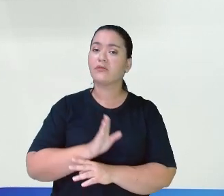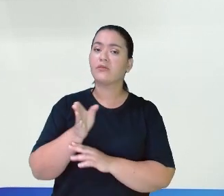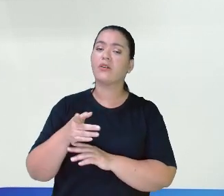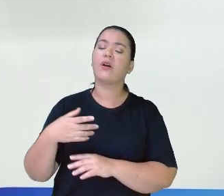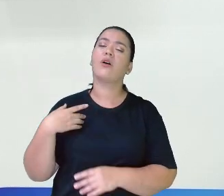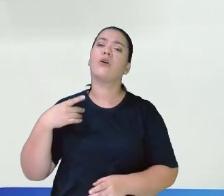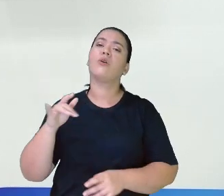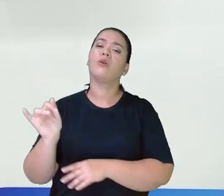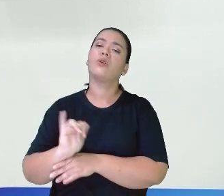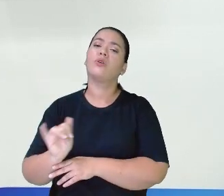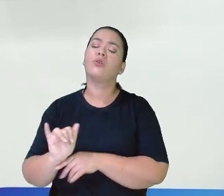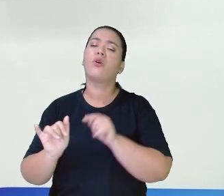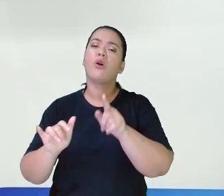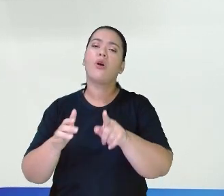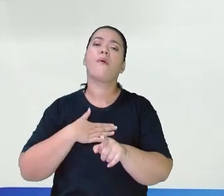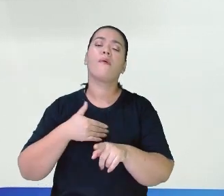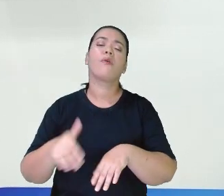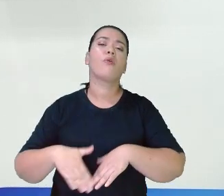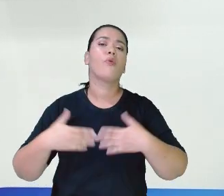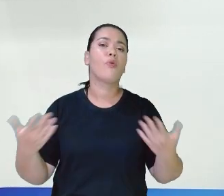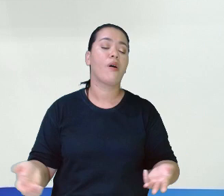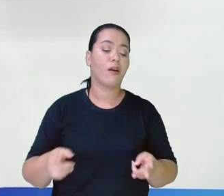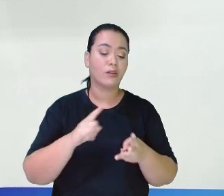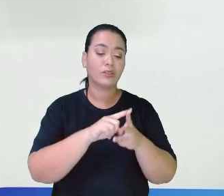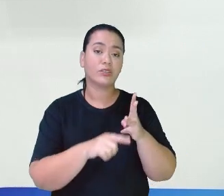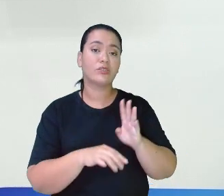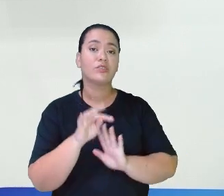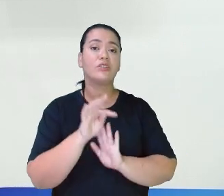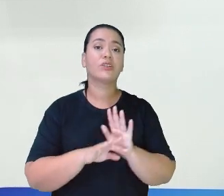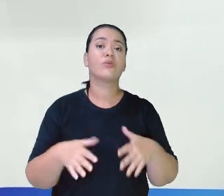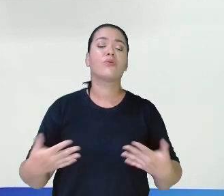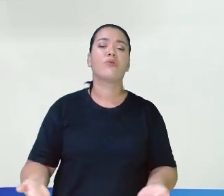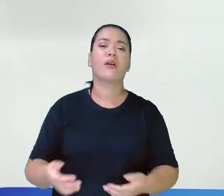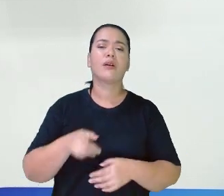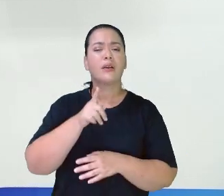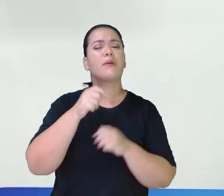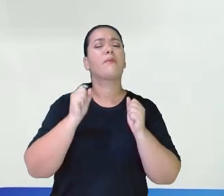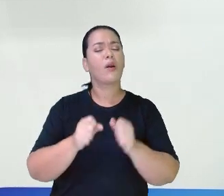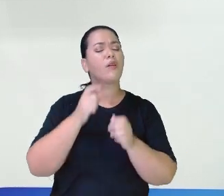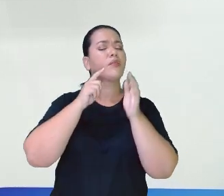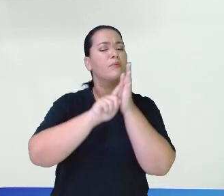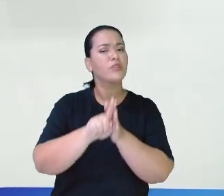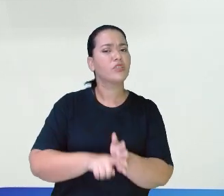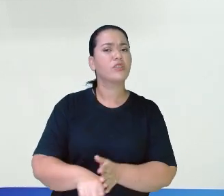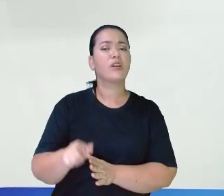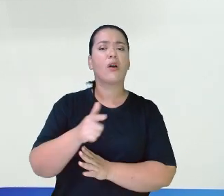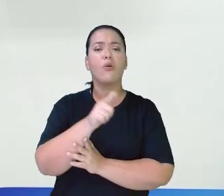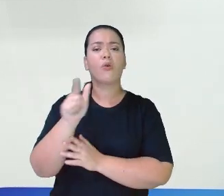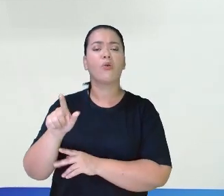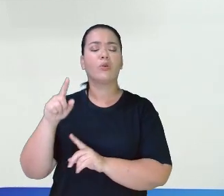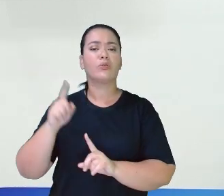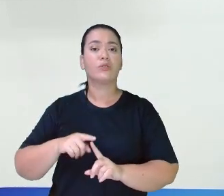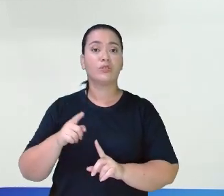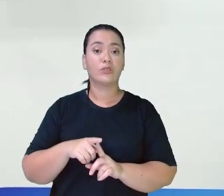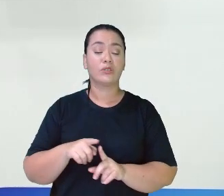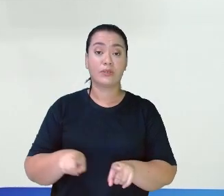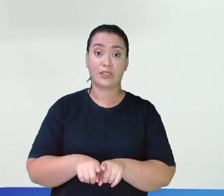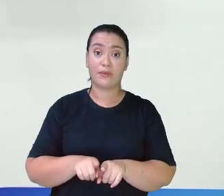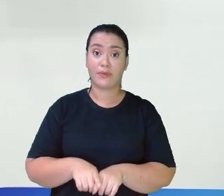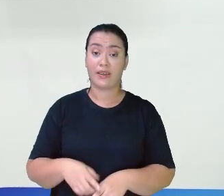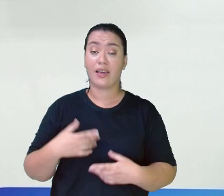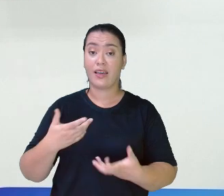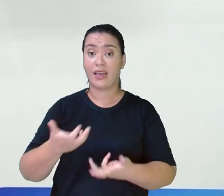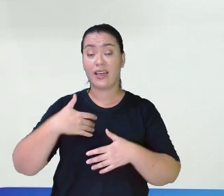qual versão você mais gostou e pode pesquisar para ver se existem outras também. Já quero agradecer